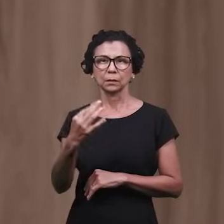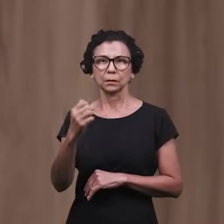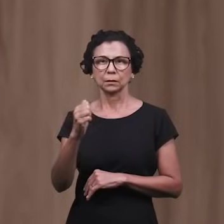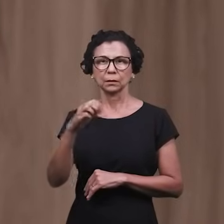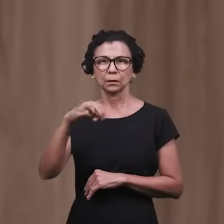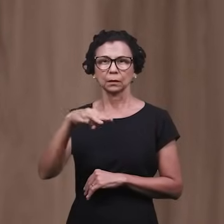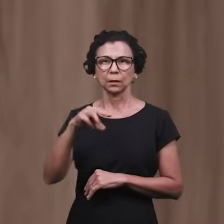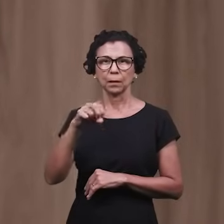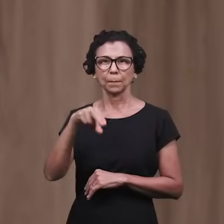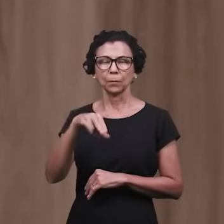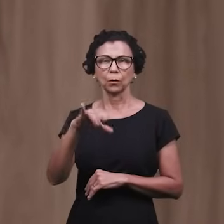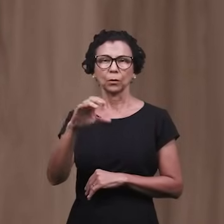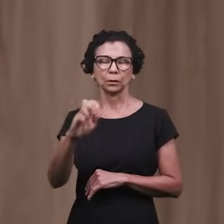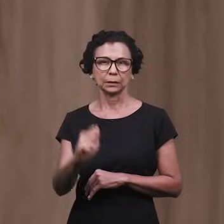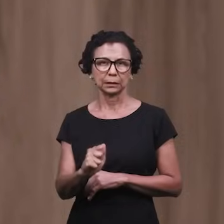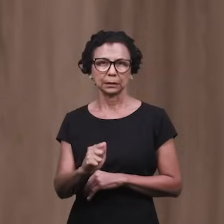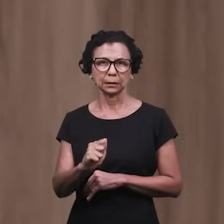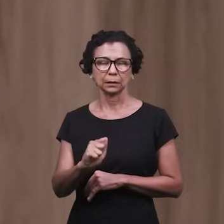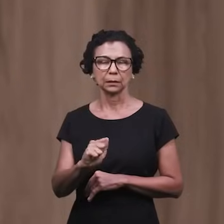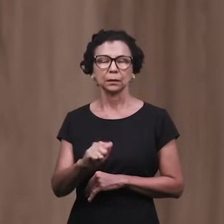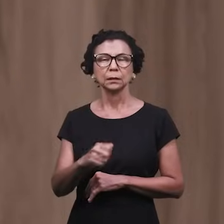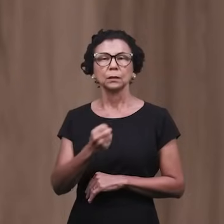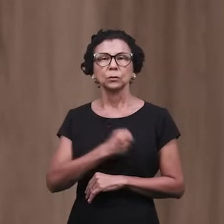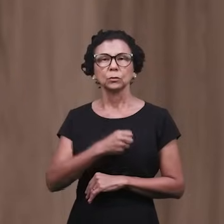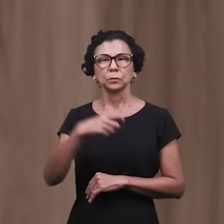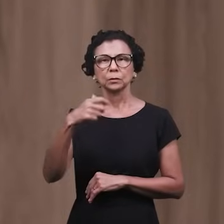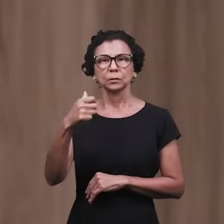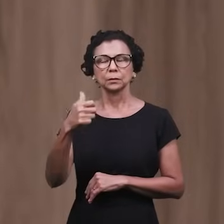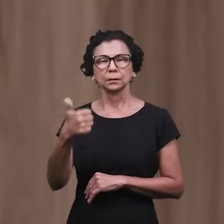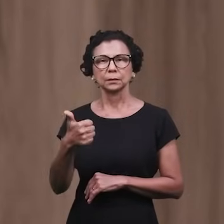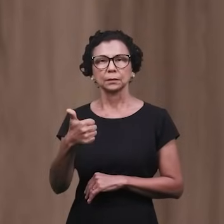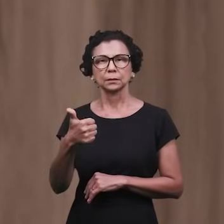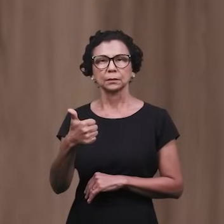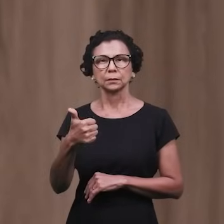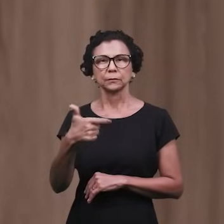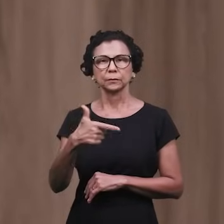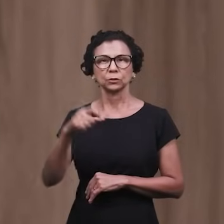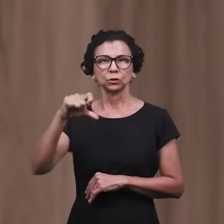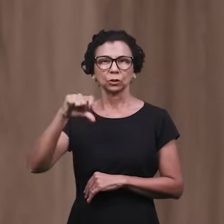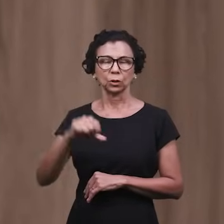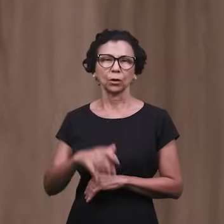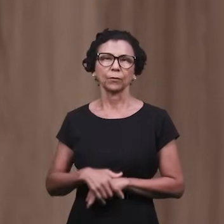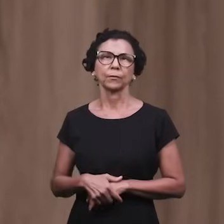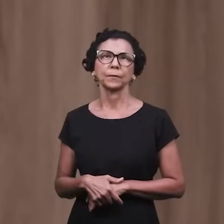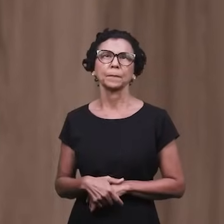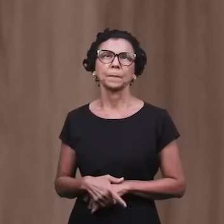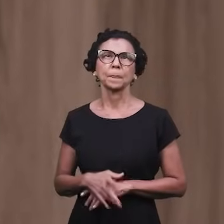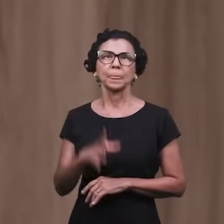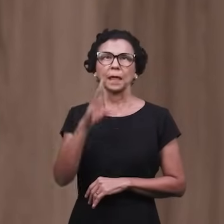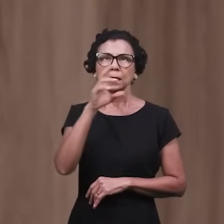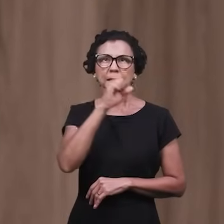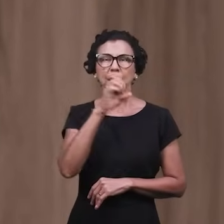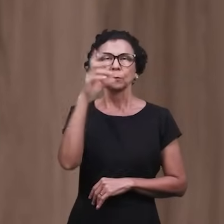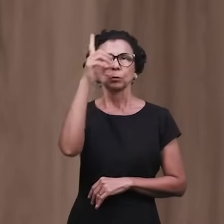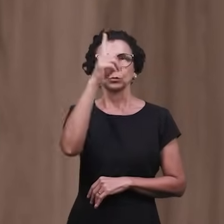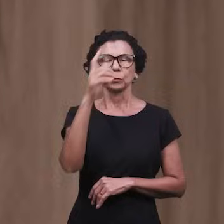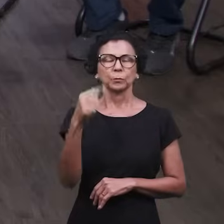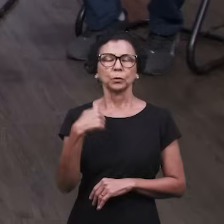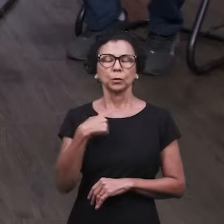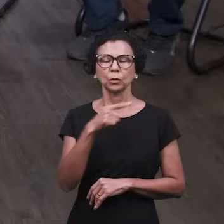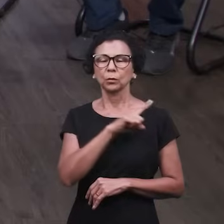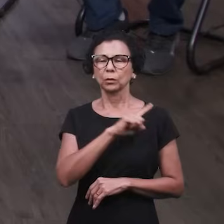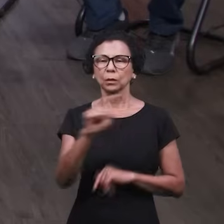também você vai me achar, né, de segunda a sexta. Né. Final de semana eu não trabalho porque eu